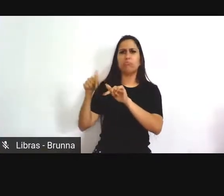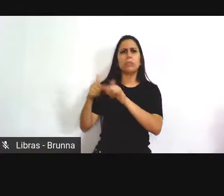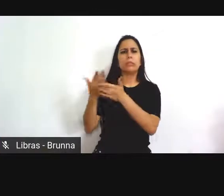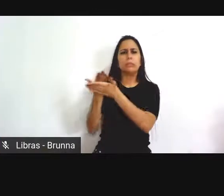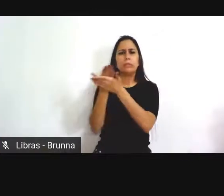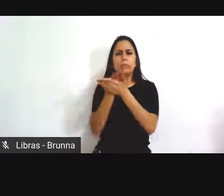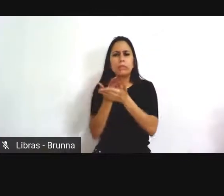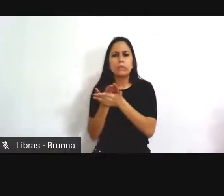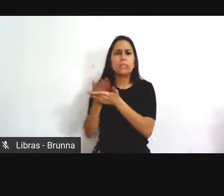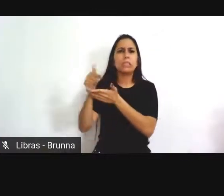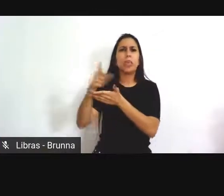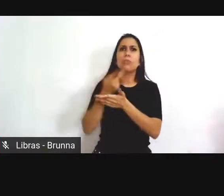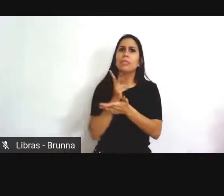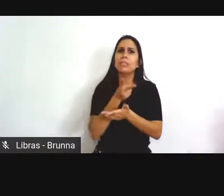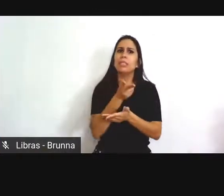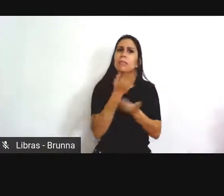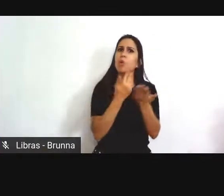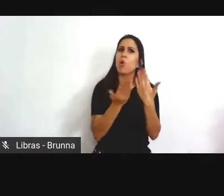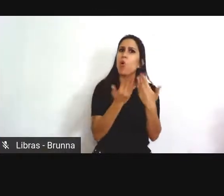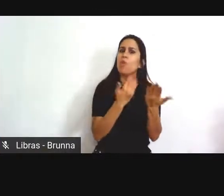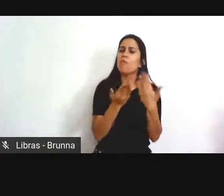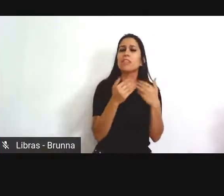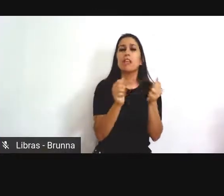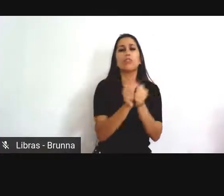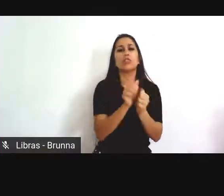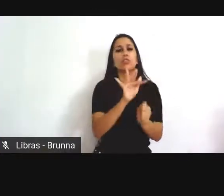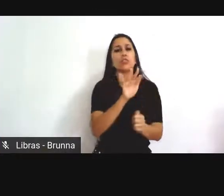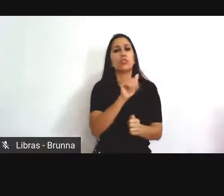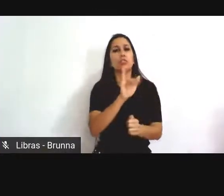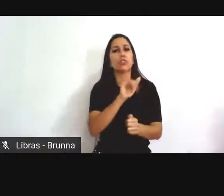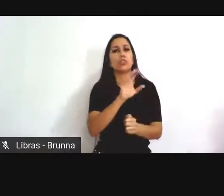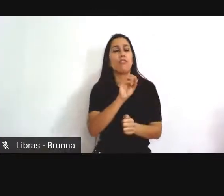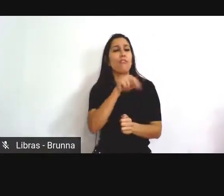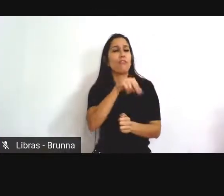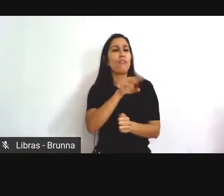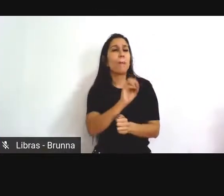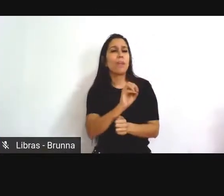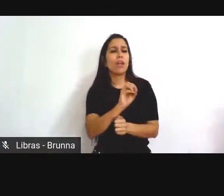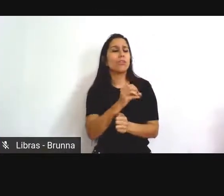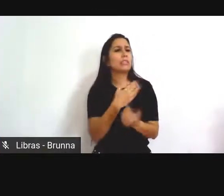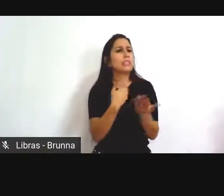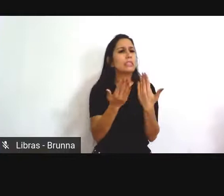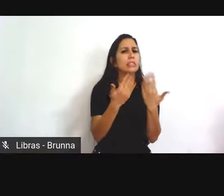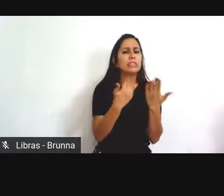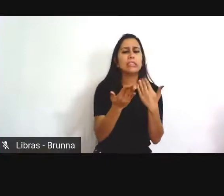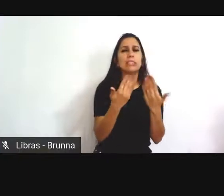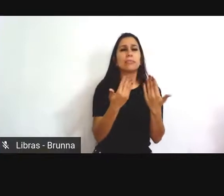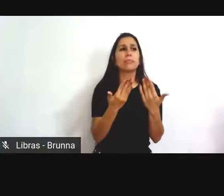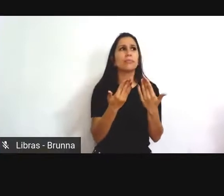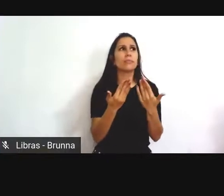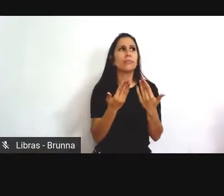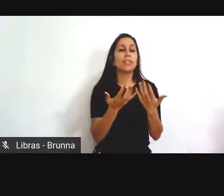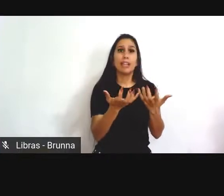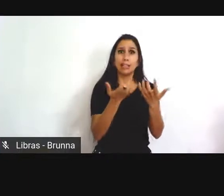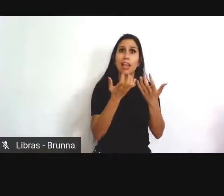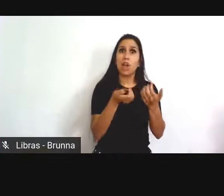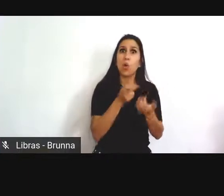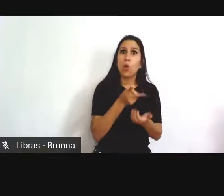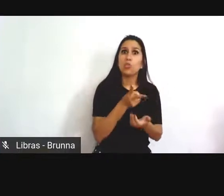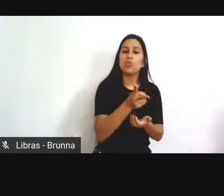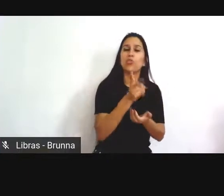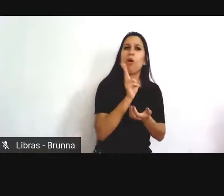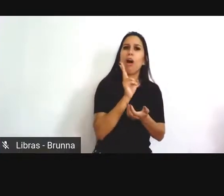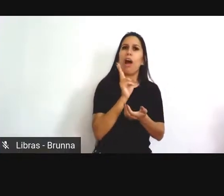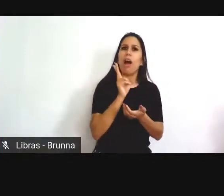Fabiano, isso, mas nós sai e quer continuar mantendo, quer continuar ajudando.